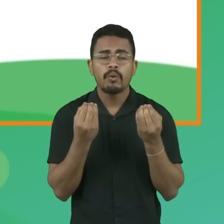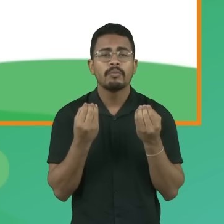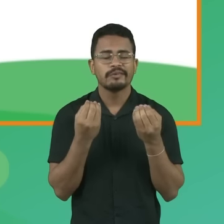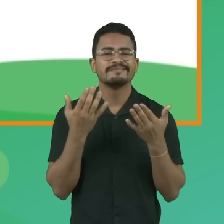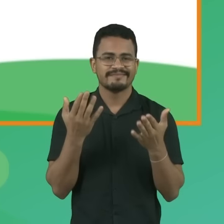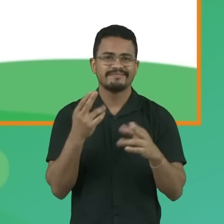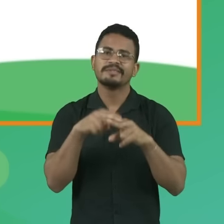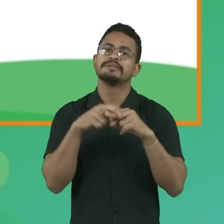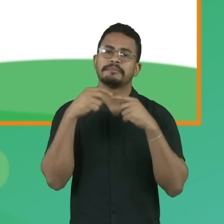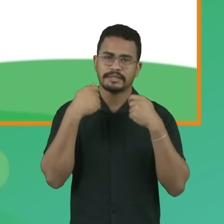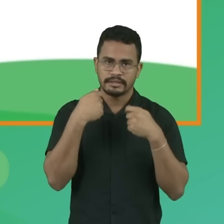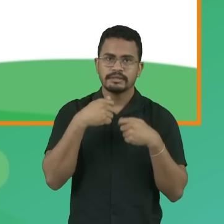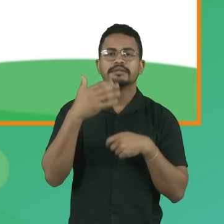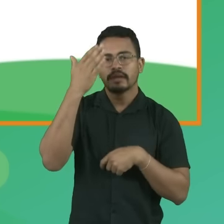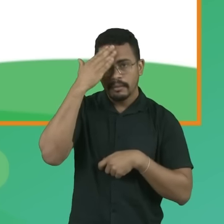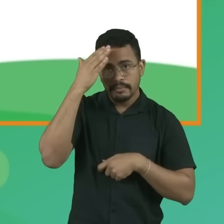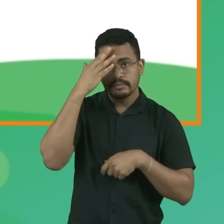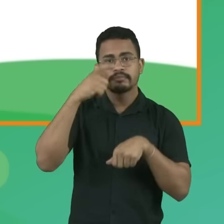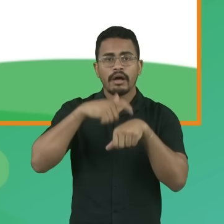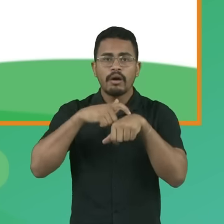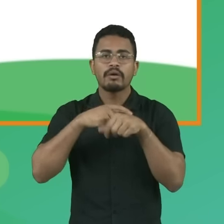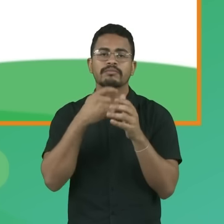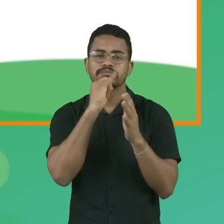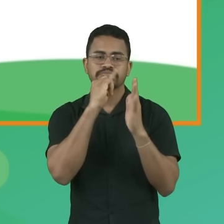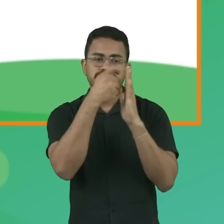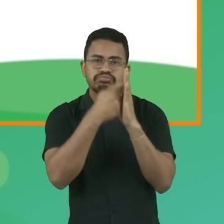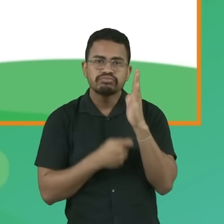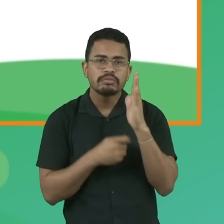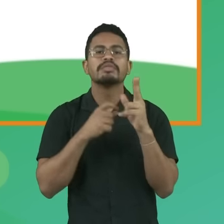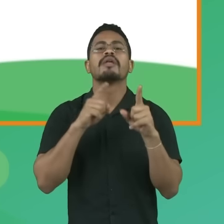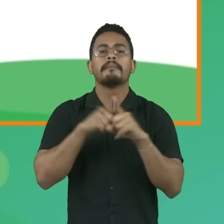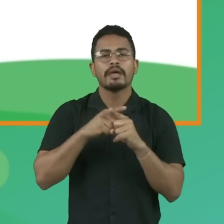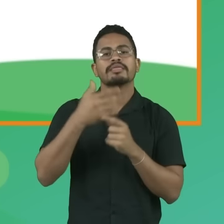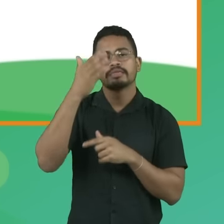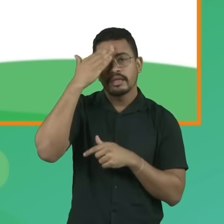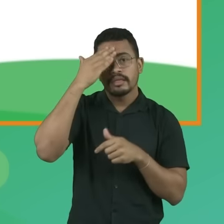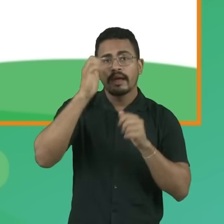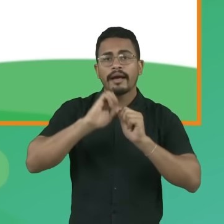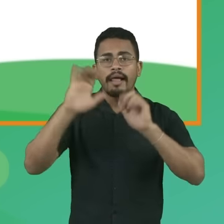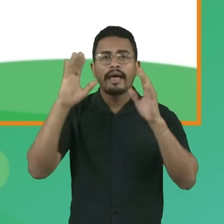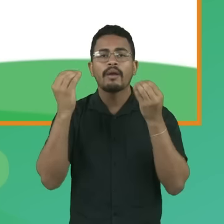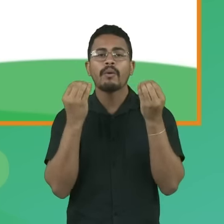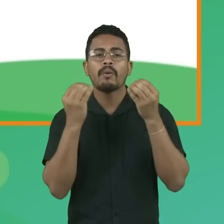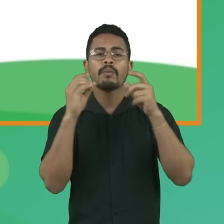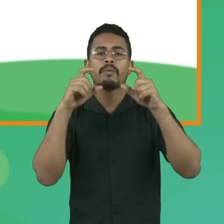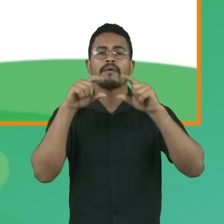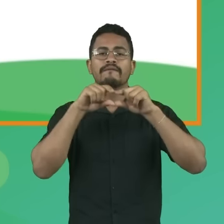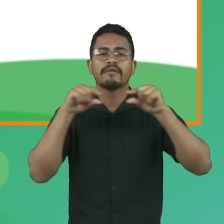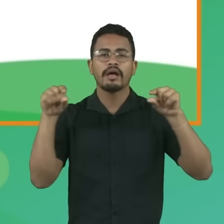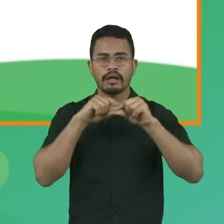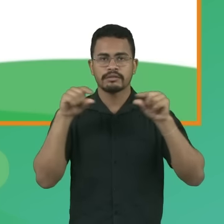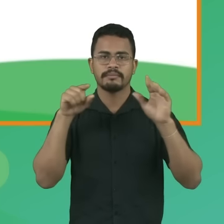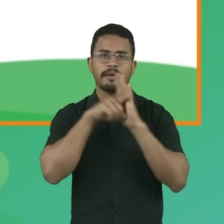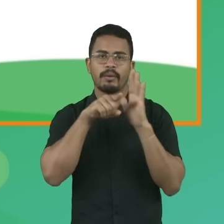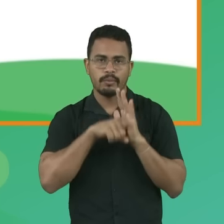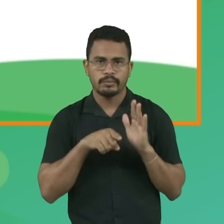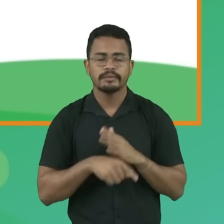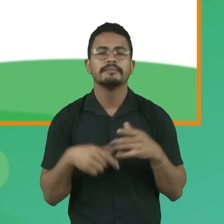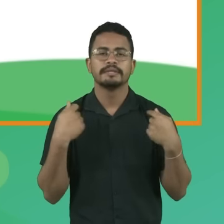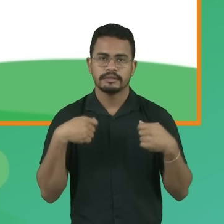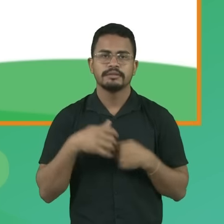precisa disso tanto na hora de escrever a redação como na hora de interpretar as questões, né? Não